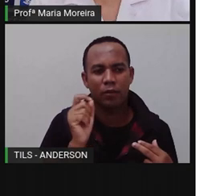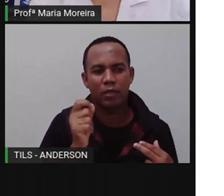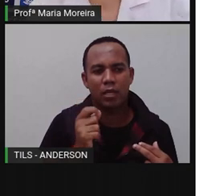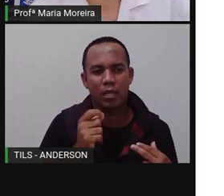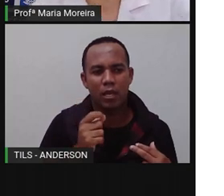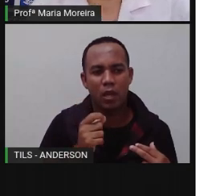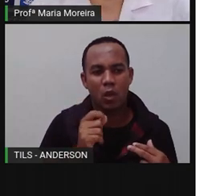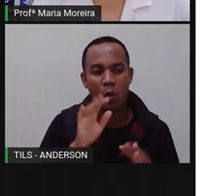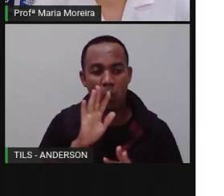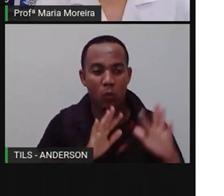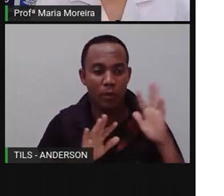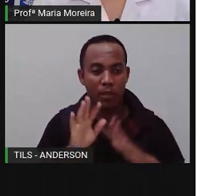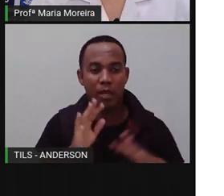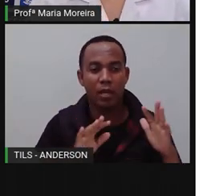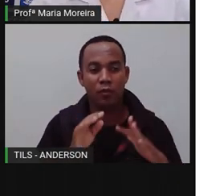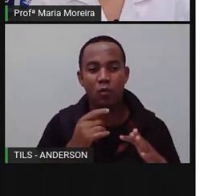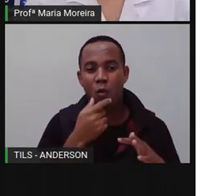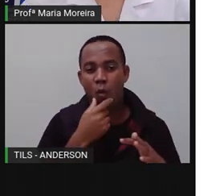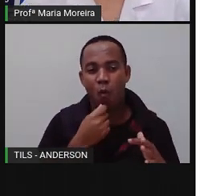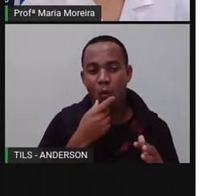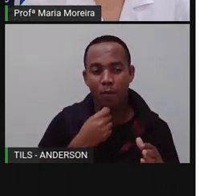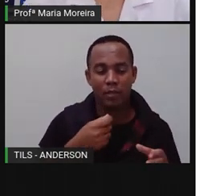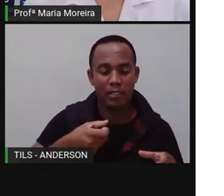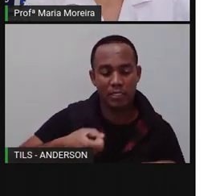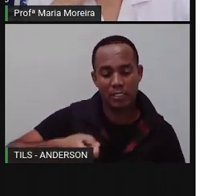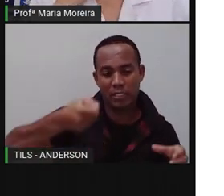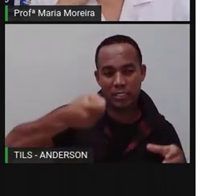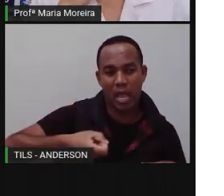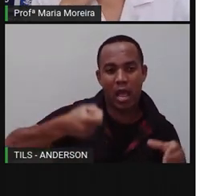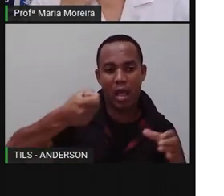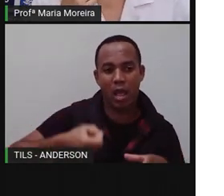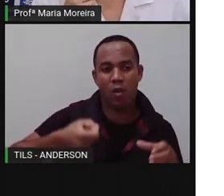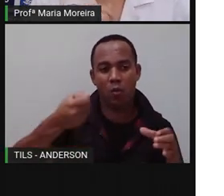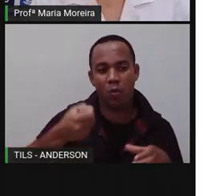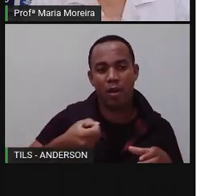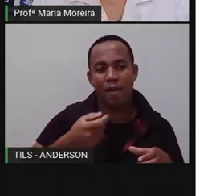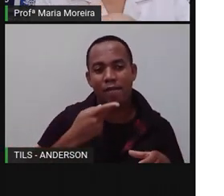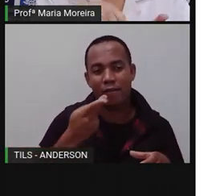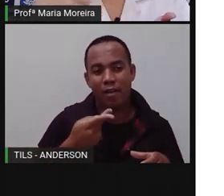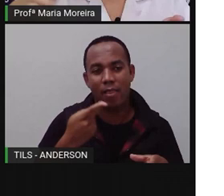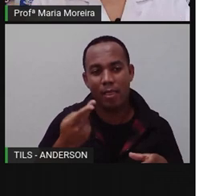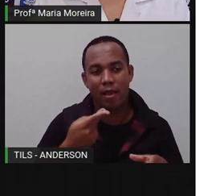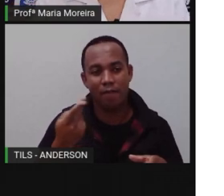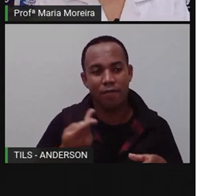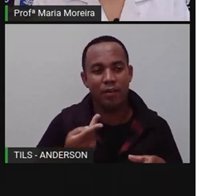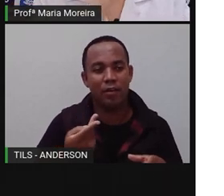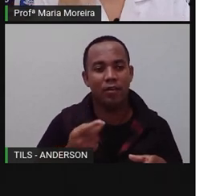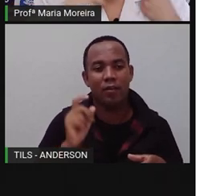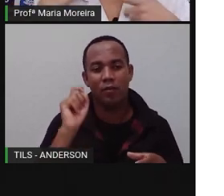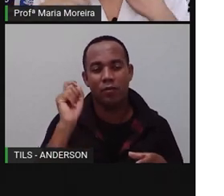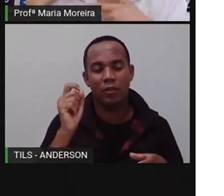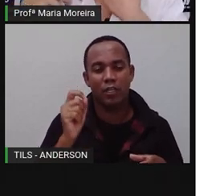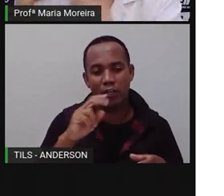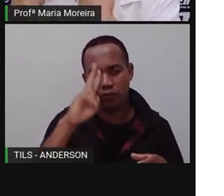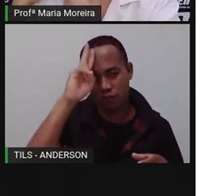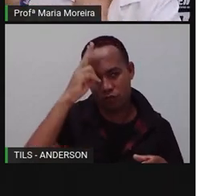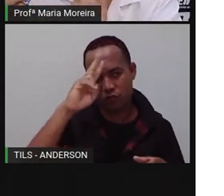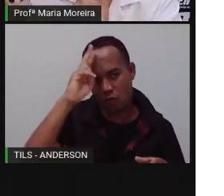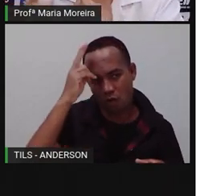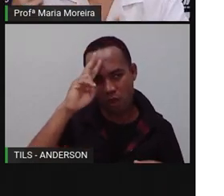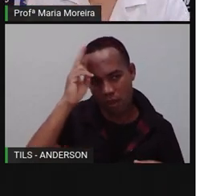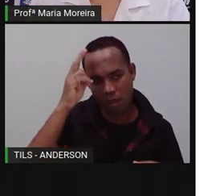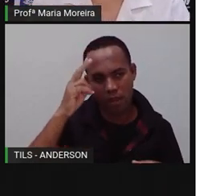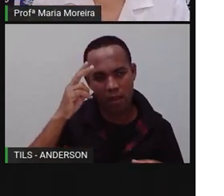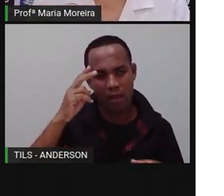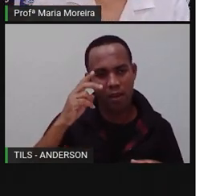oral, né? Você meter medo em crianças. Então, o que é mais a tradição oral? São coisas que não estão escritas em livros, são histórias que são contadas o